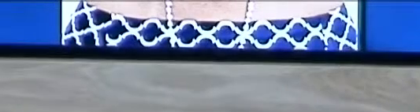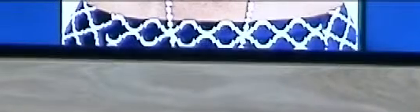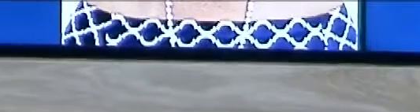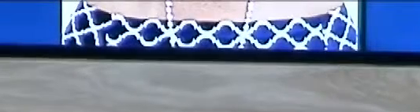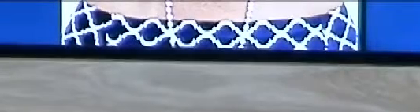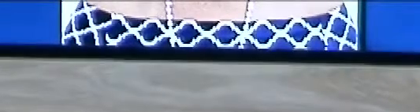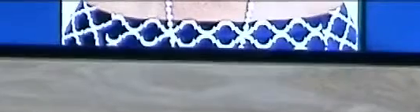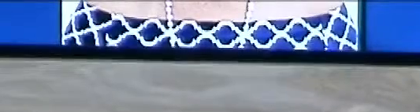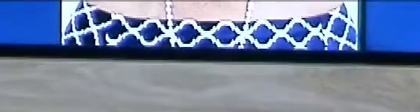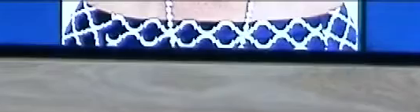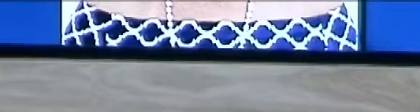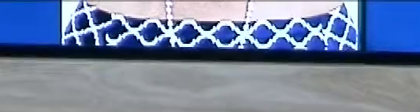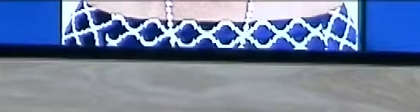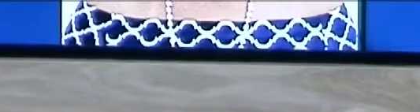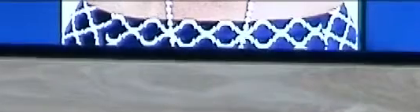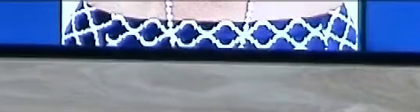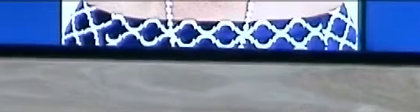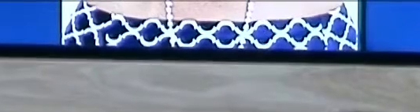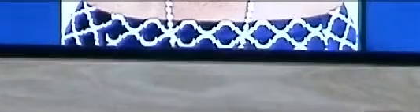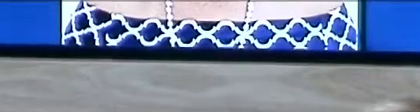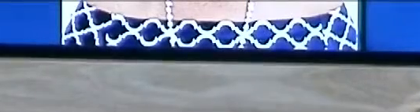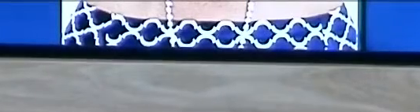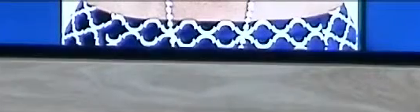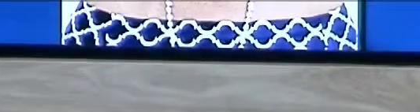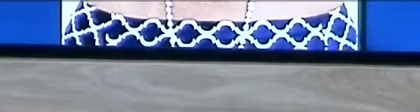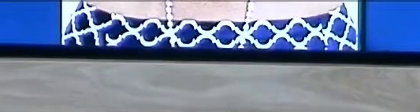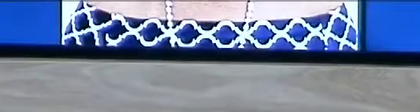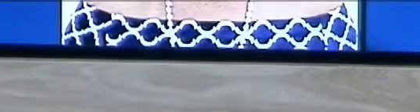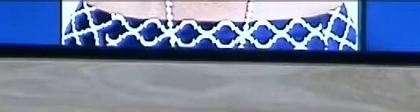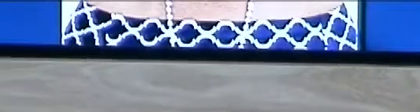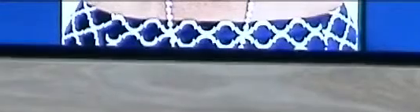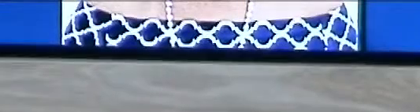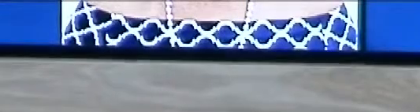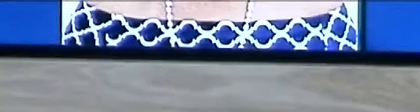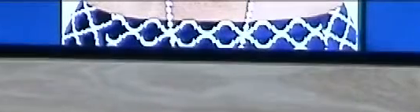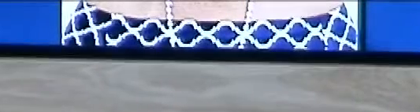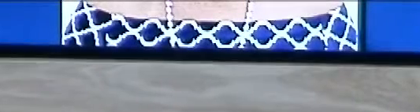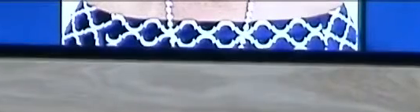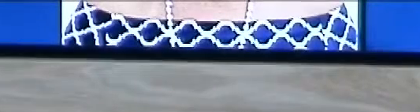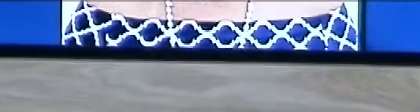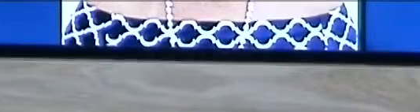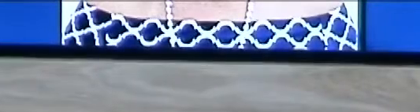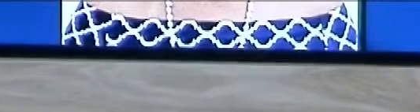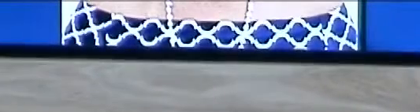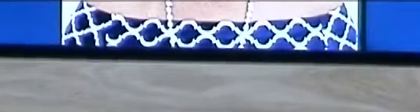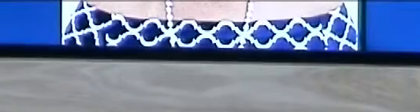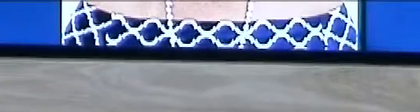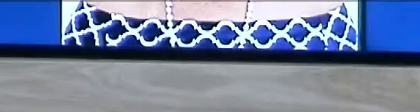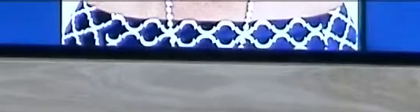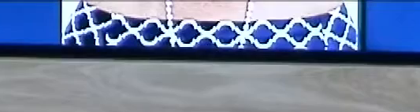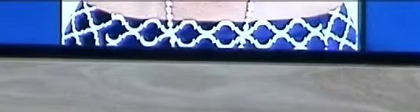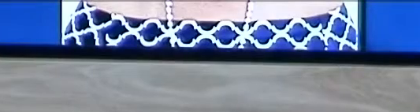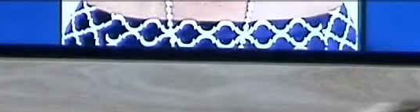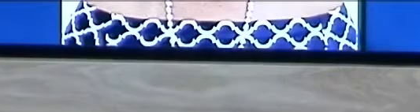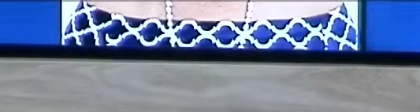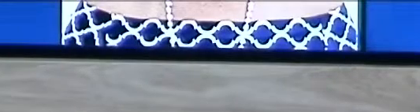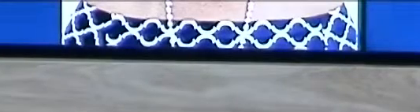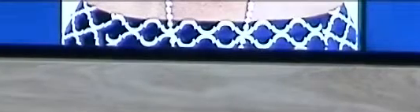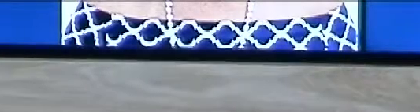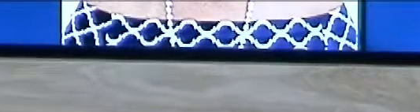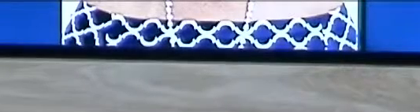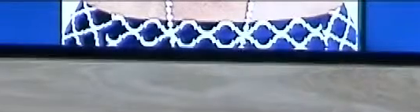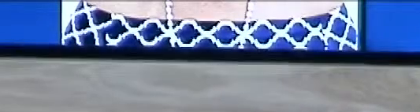caminharam comigo num grupo, aqui deixo que cumpri a palavra empenhada com